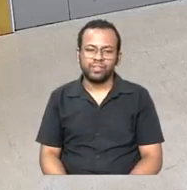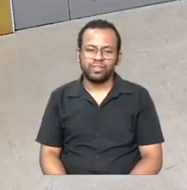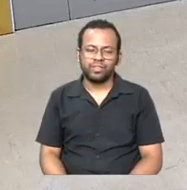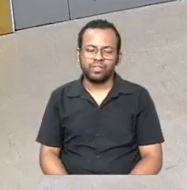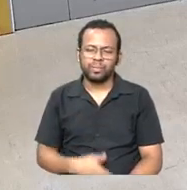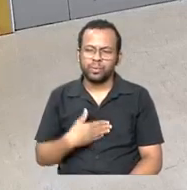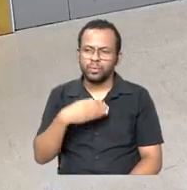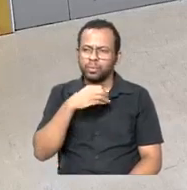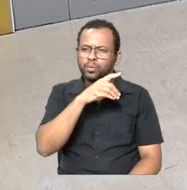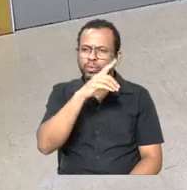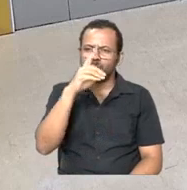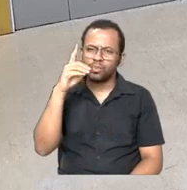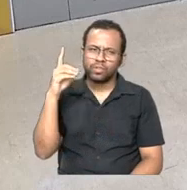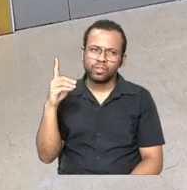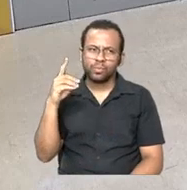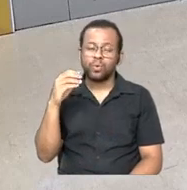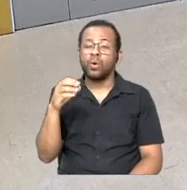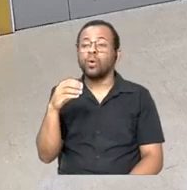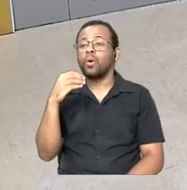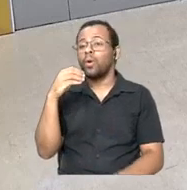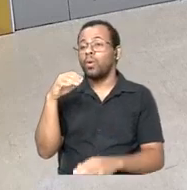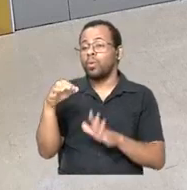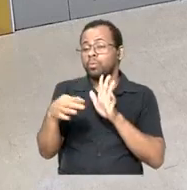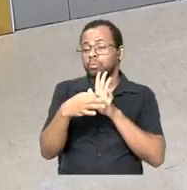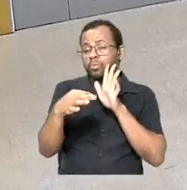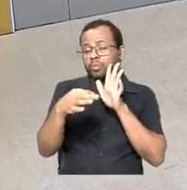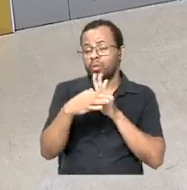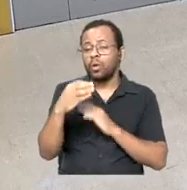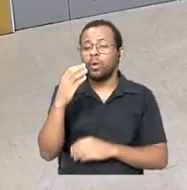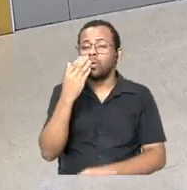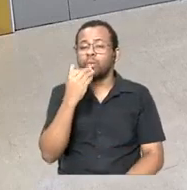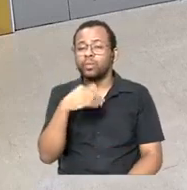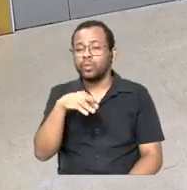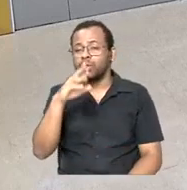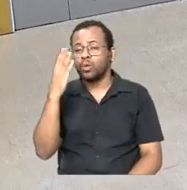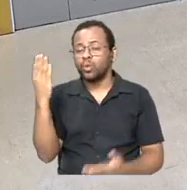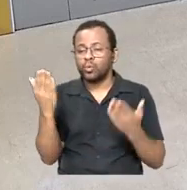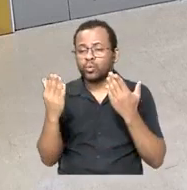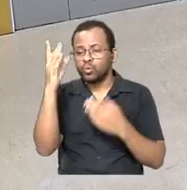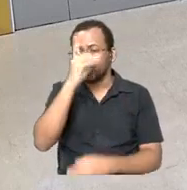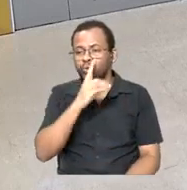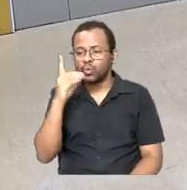e ainda põe dica para o almoço do domingo Arrasou 38 38